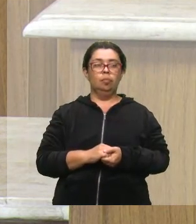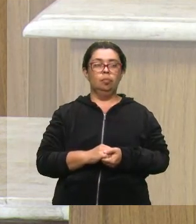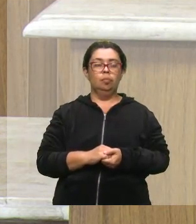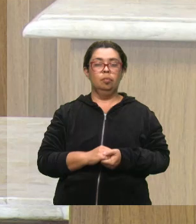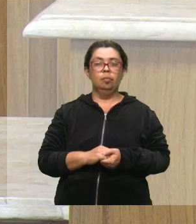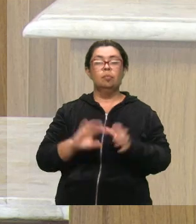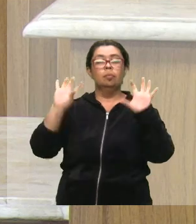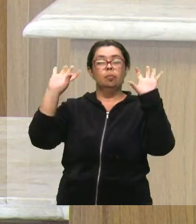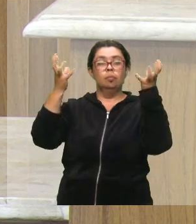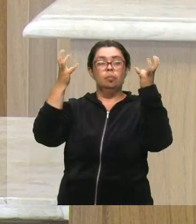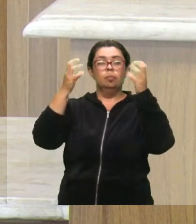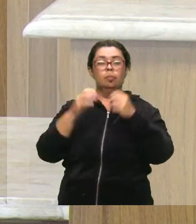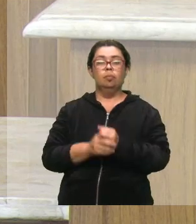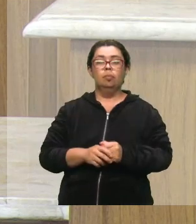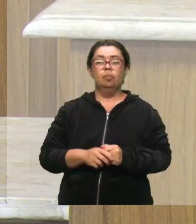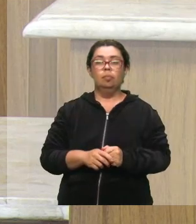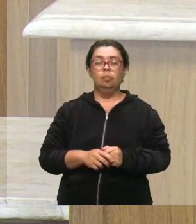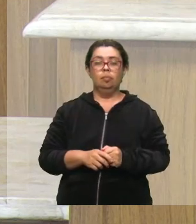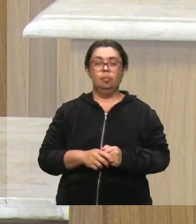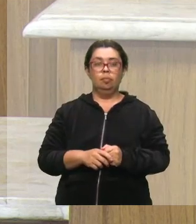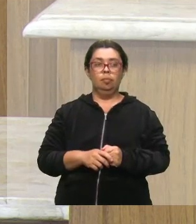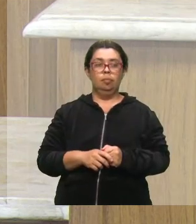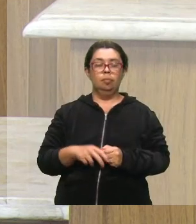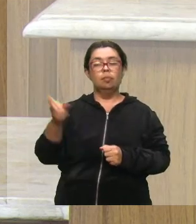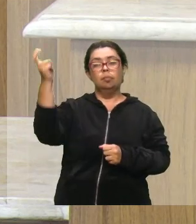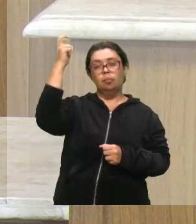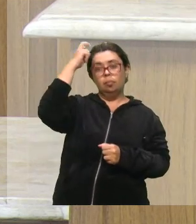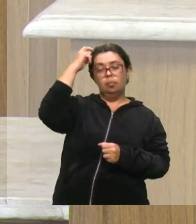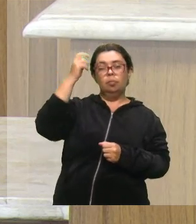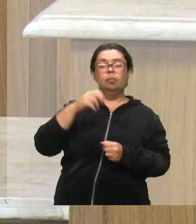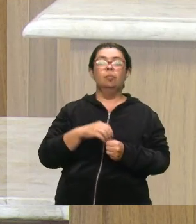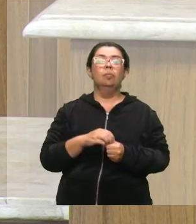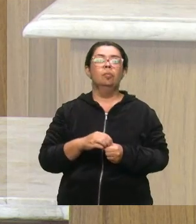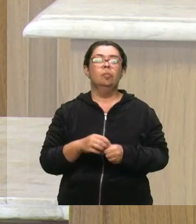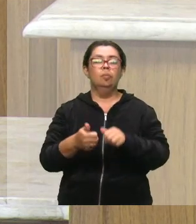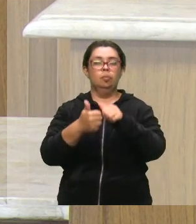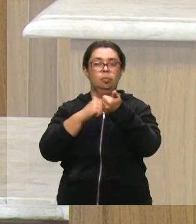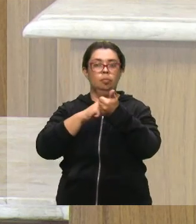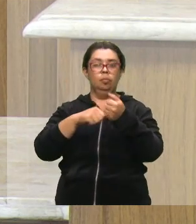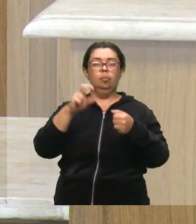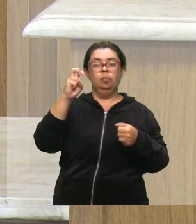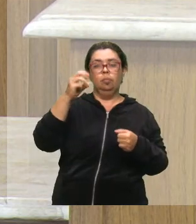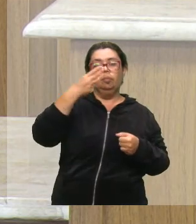de eventos artísticos e culturais. Esportes,